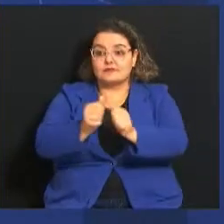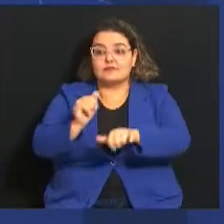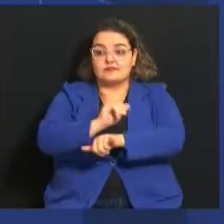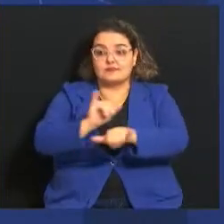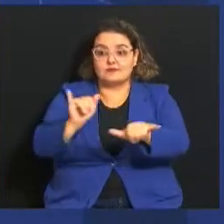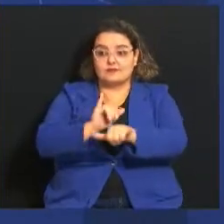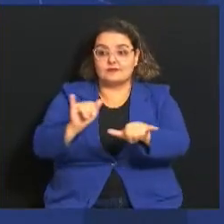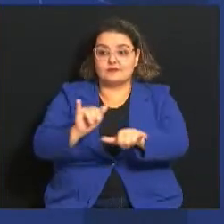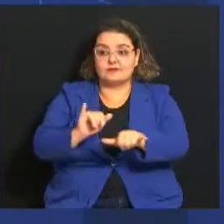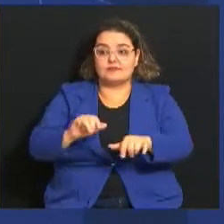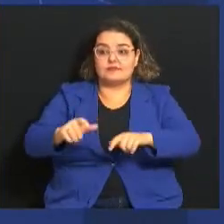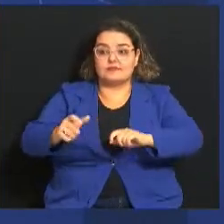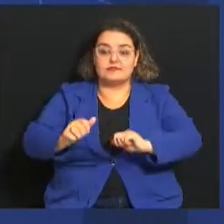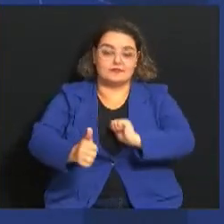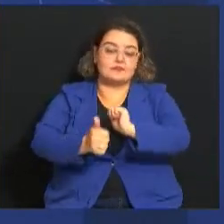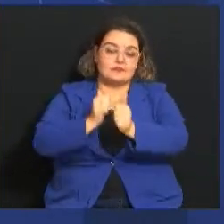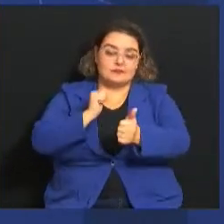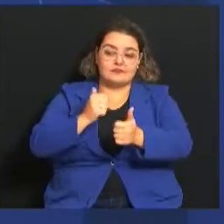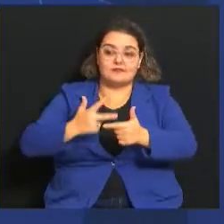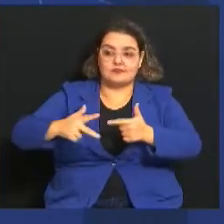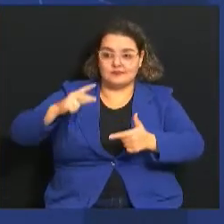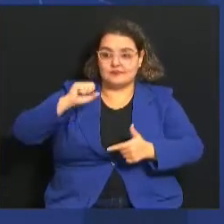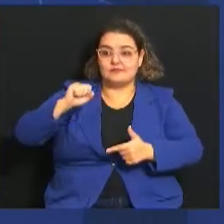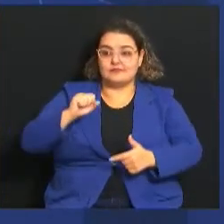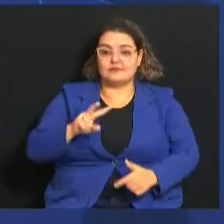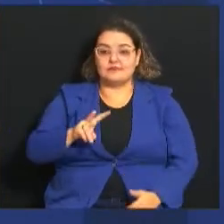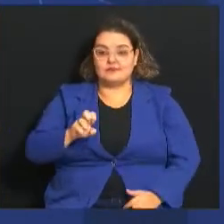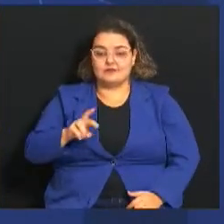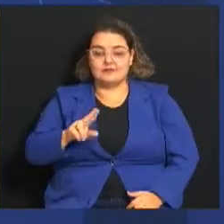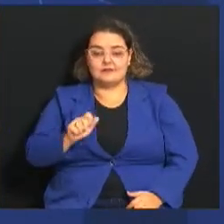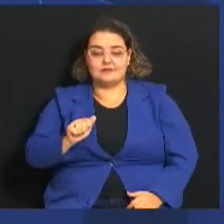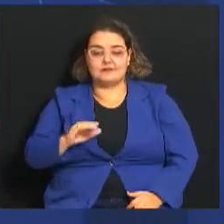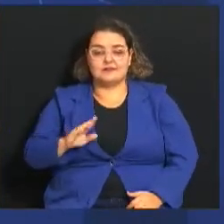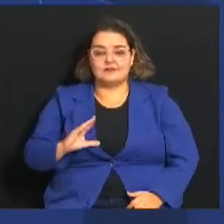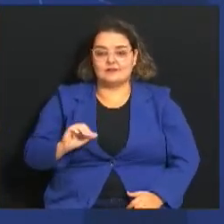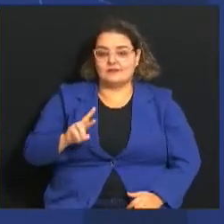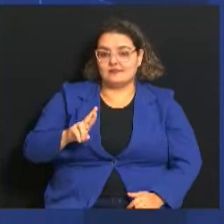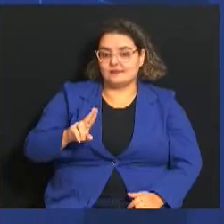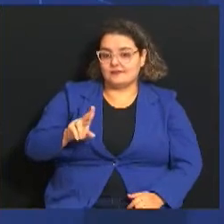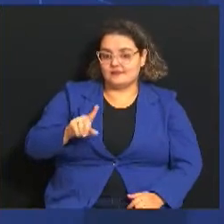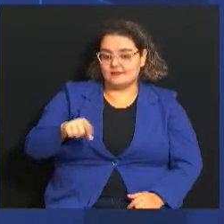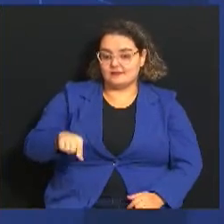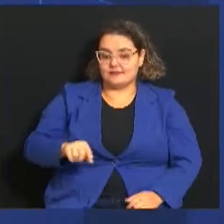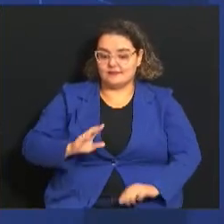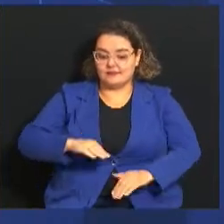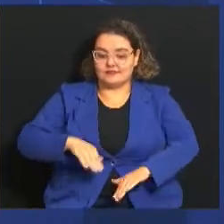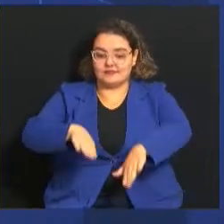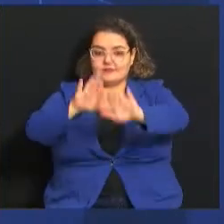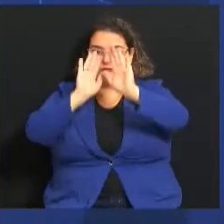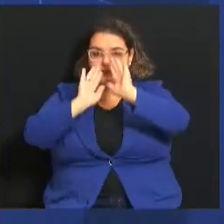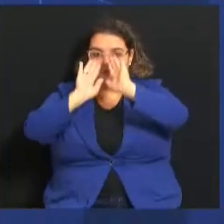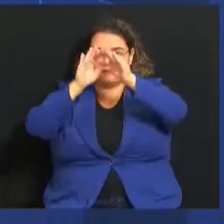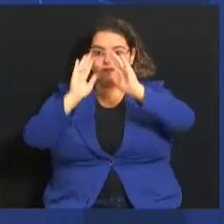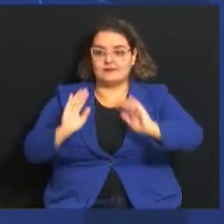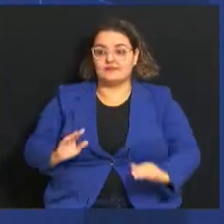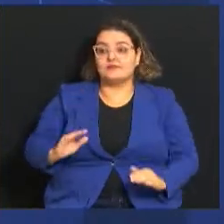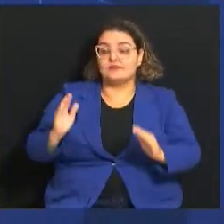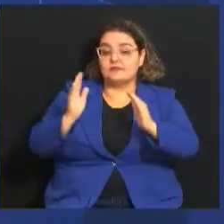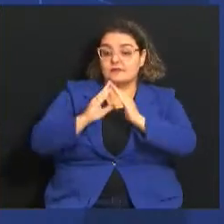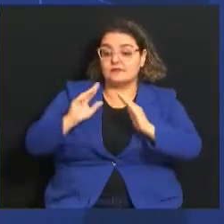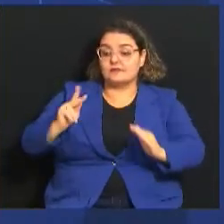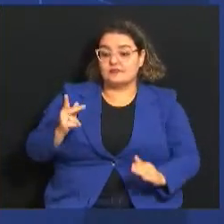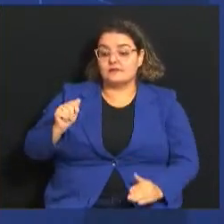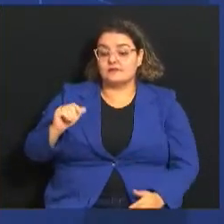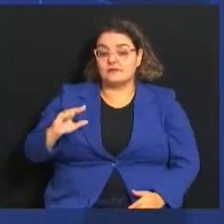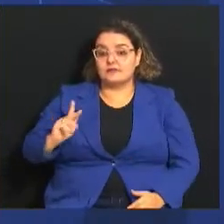do esporte, com essa vitória aí do Vera Cruz Basquete. Antes, olha só, a Casa Hacker, fundada em